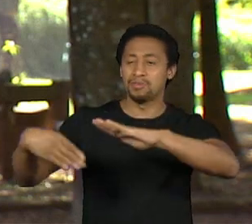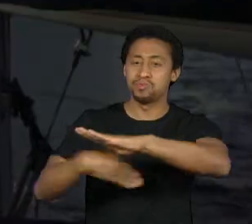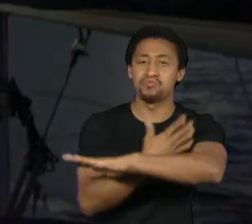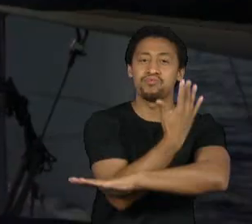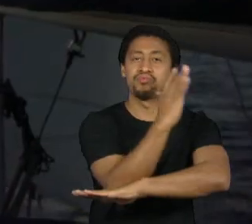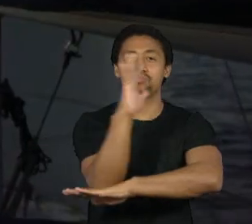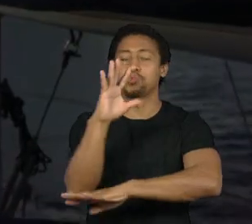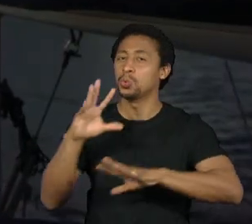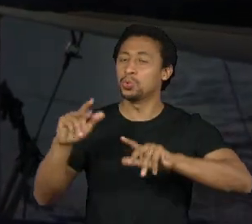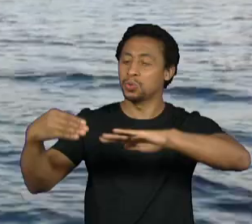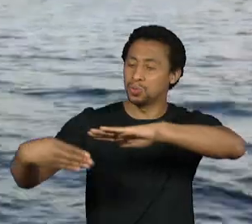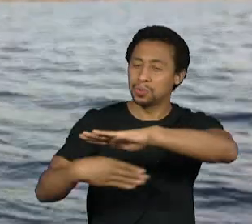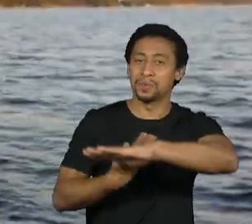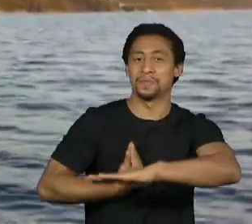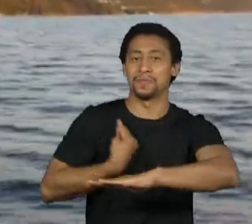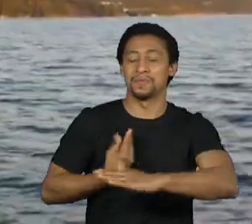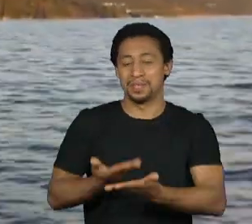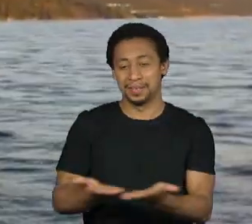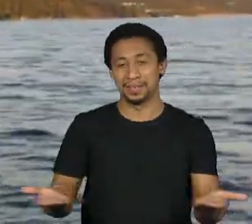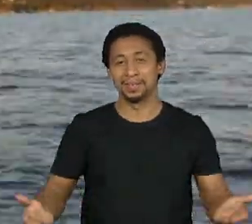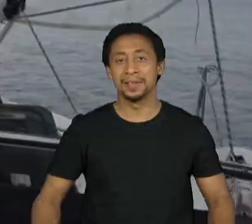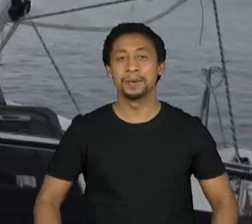ali.